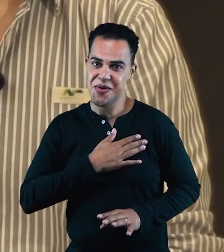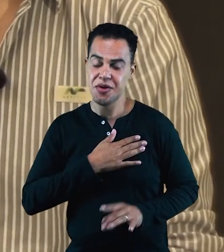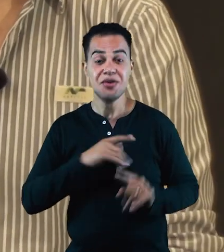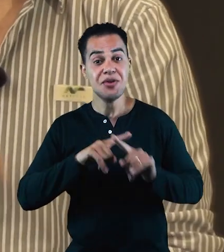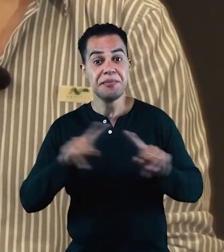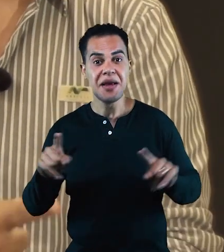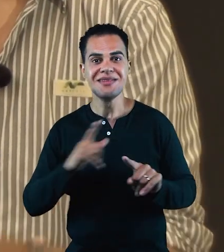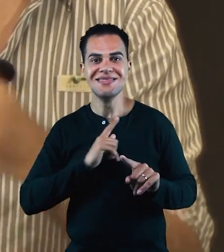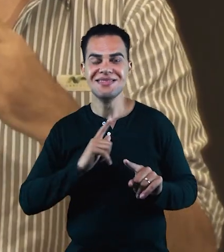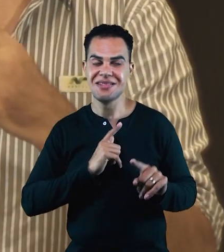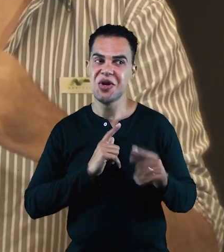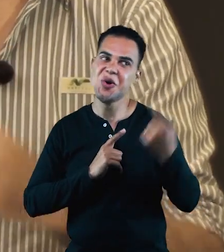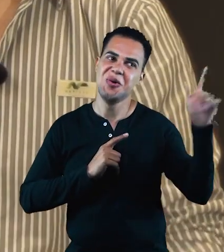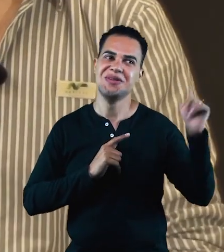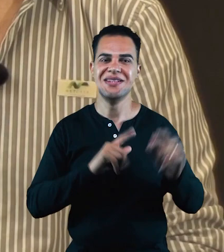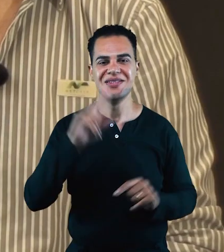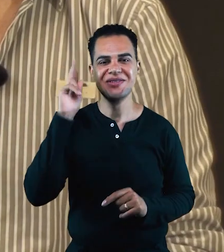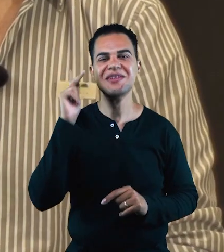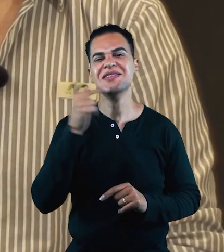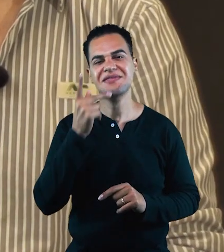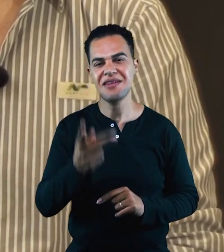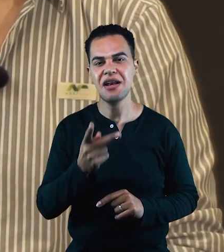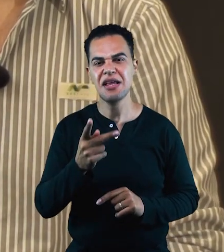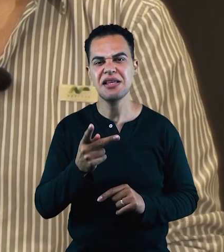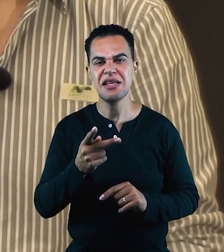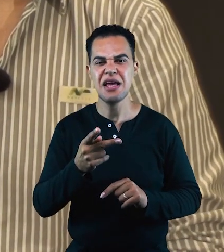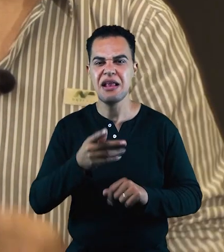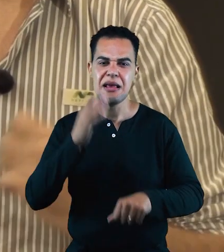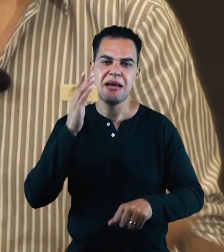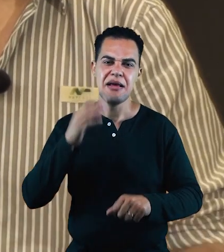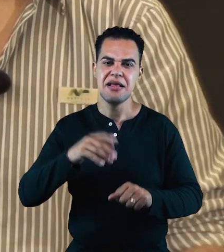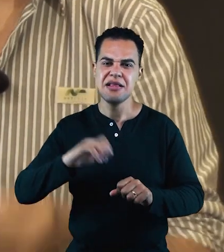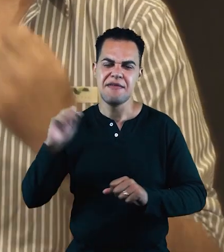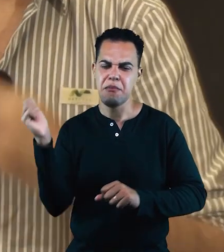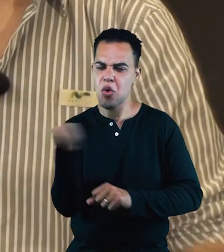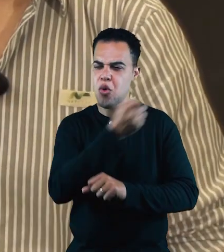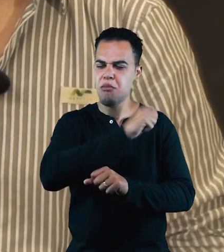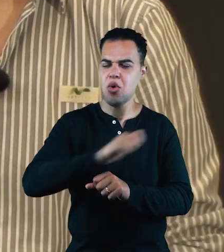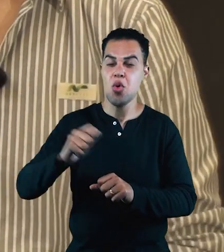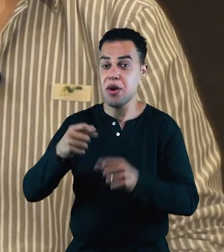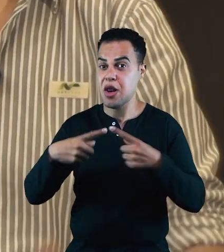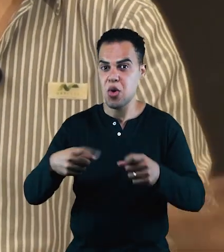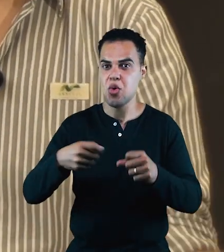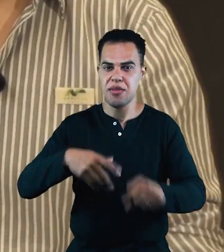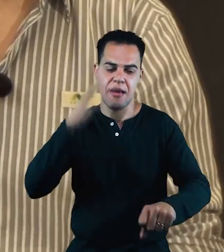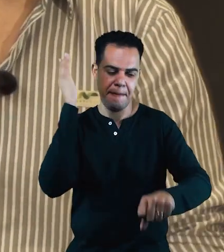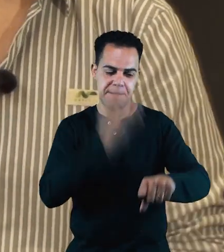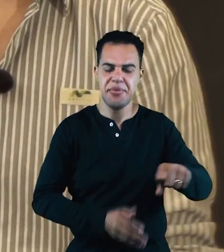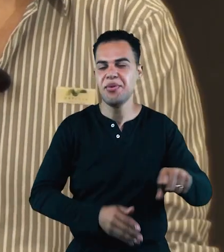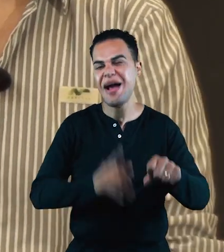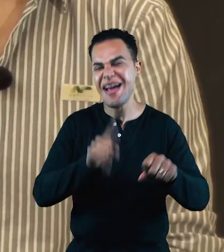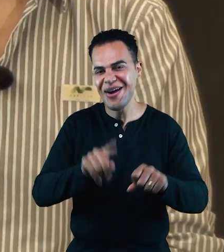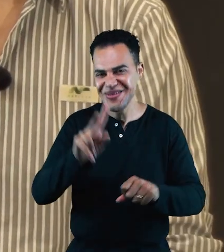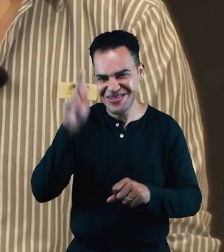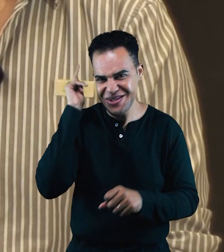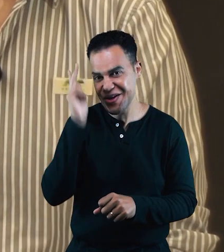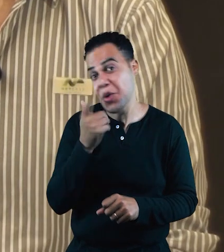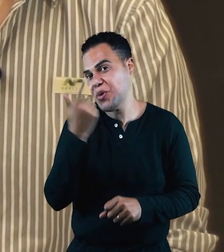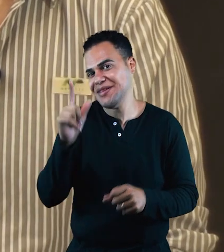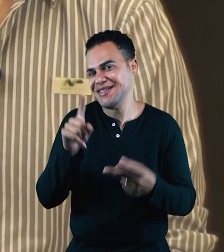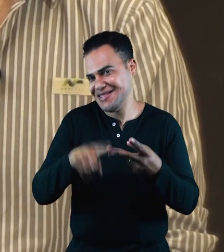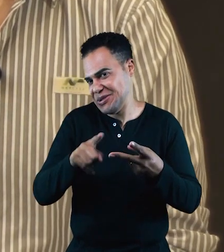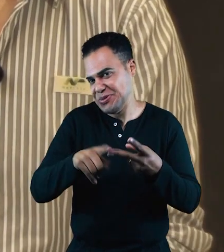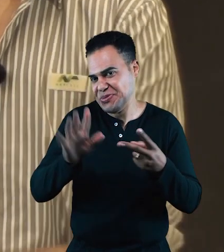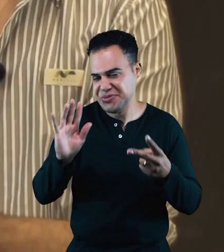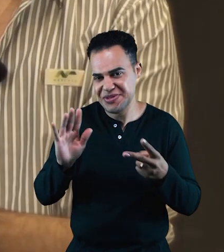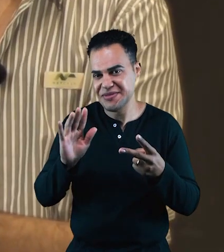ele perdeu a mão numa luta, né, com espadas, aí já é a versão nacional aqui,